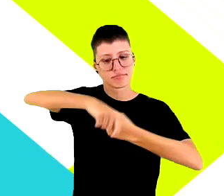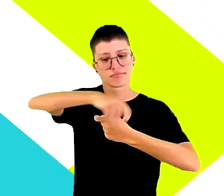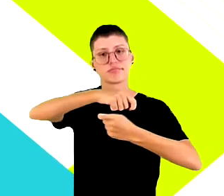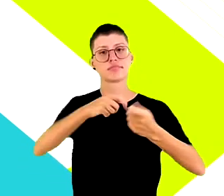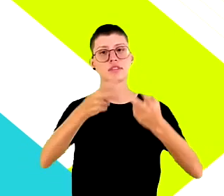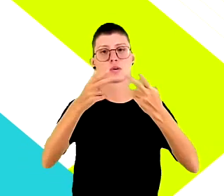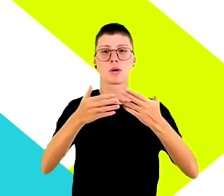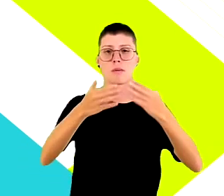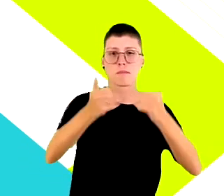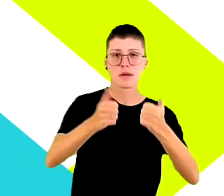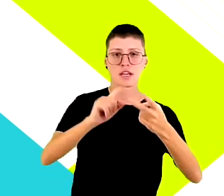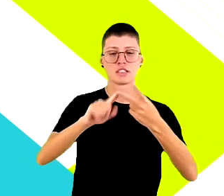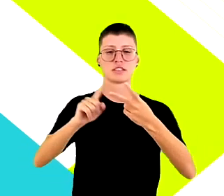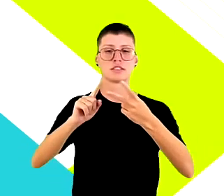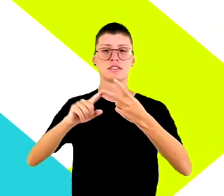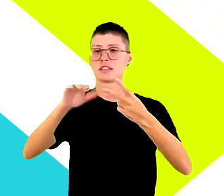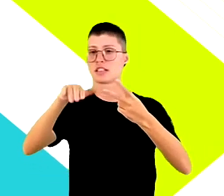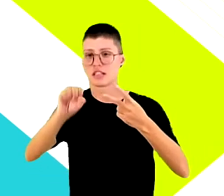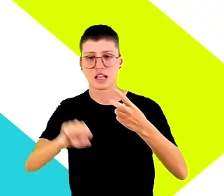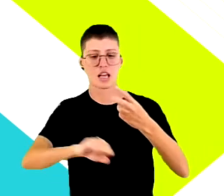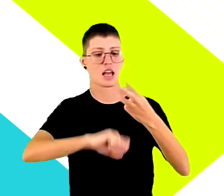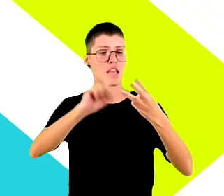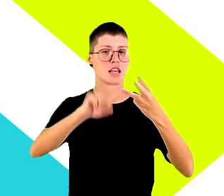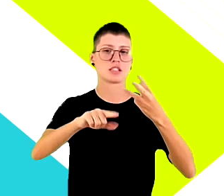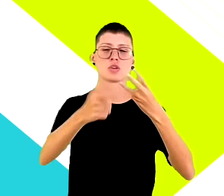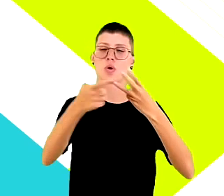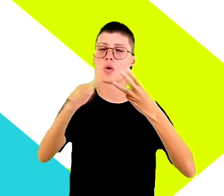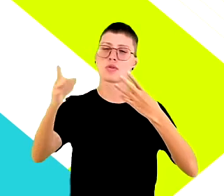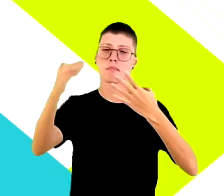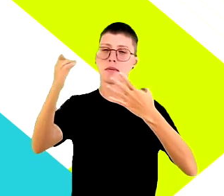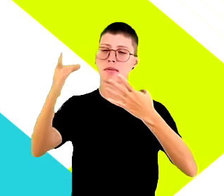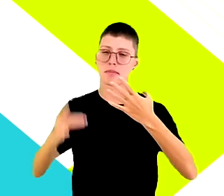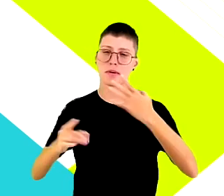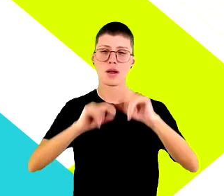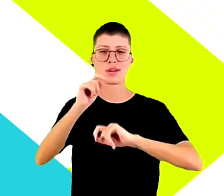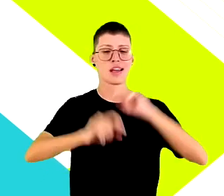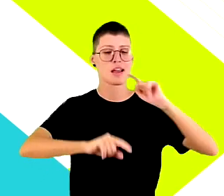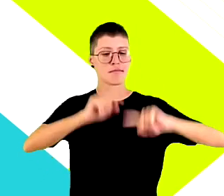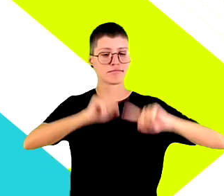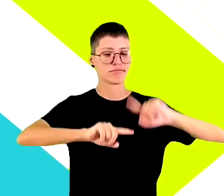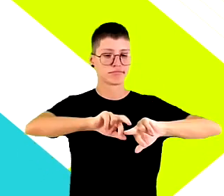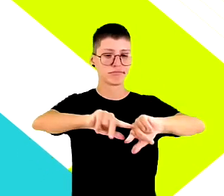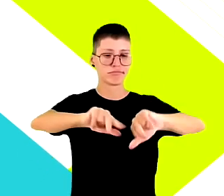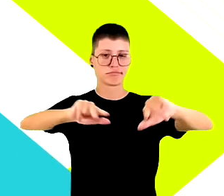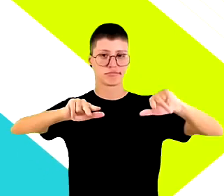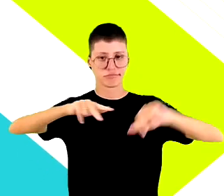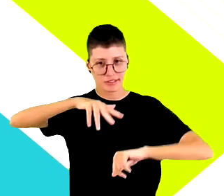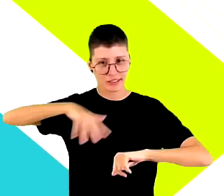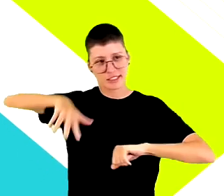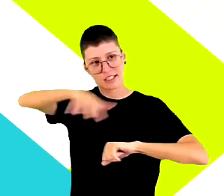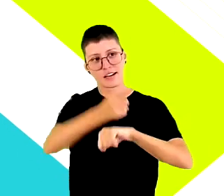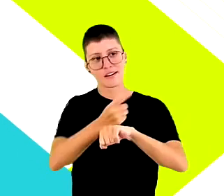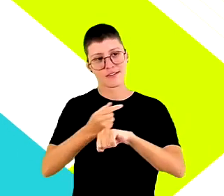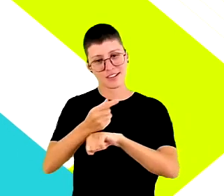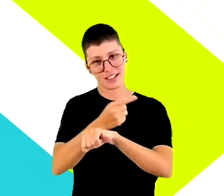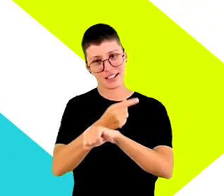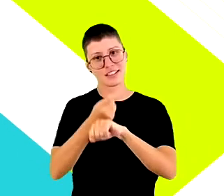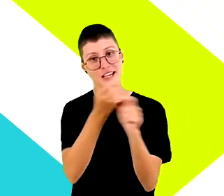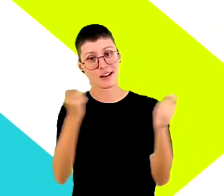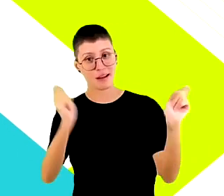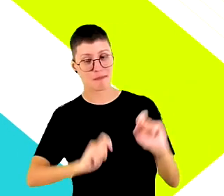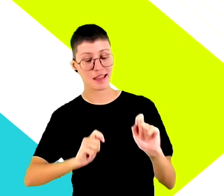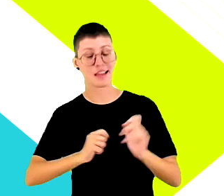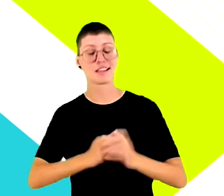os CRAs, os FIAGROS, toda essa sopa de letrinhas do mercado financeiro, do mercado de capitais.